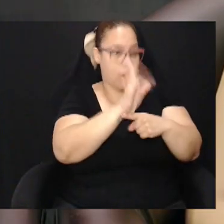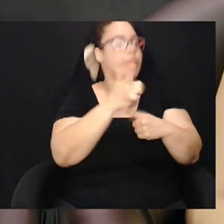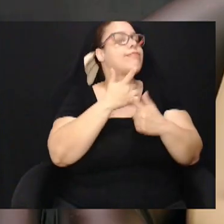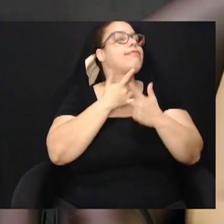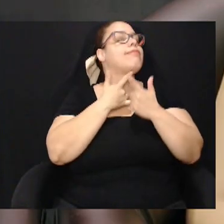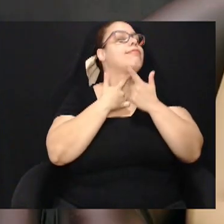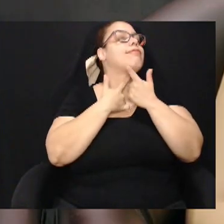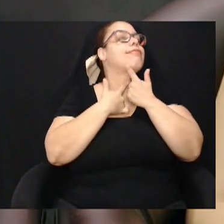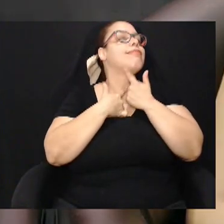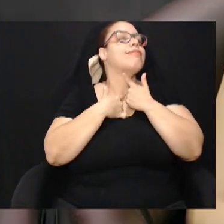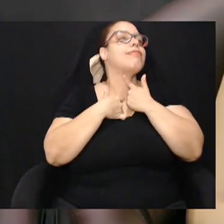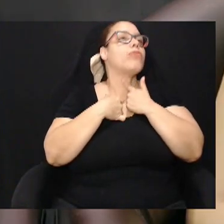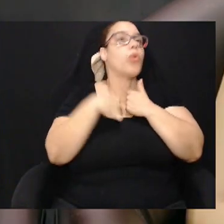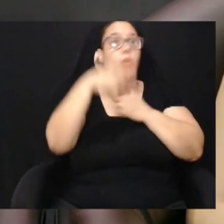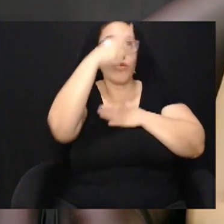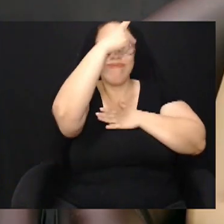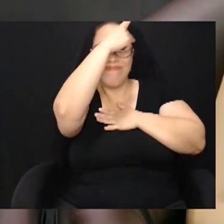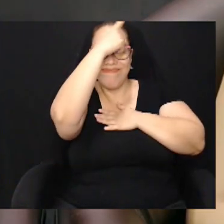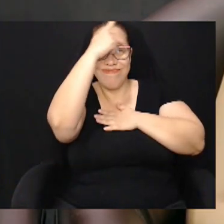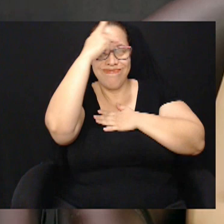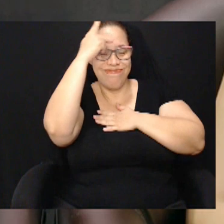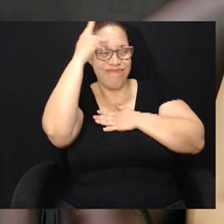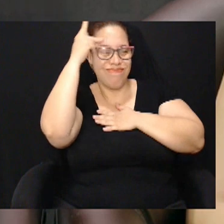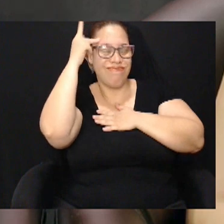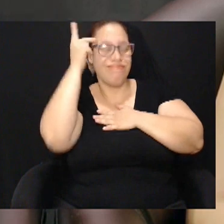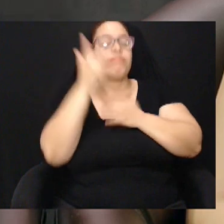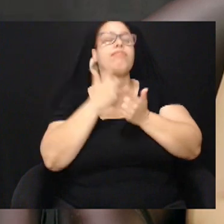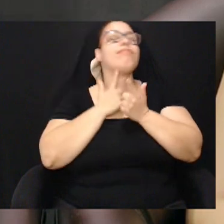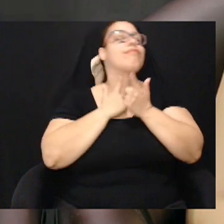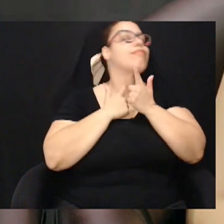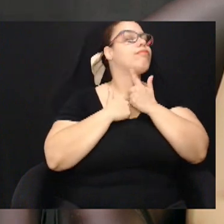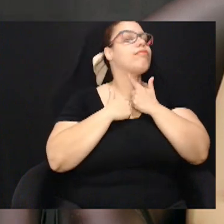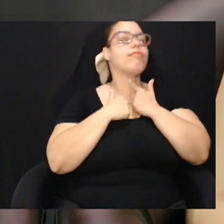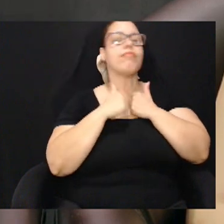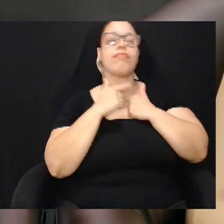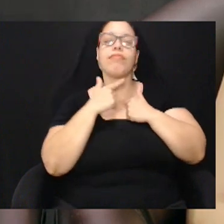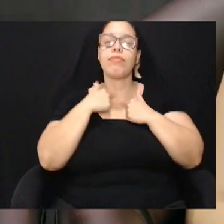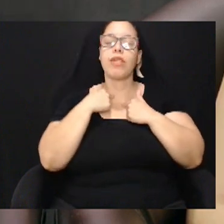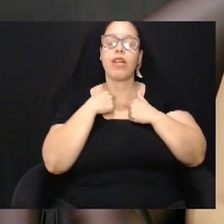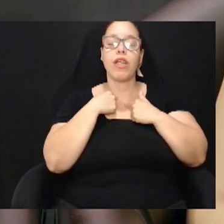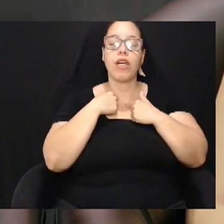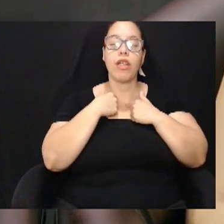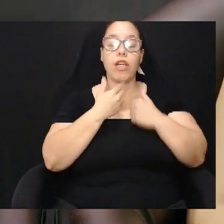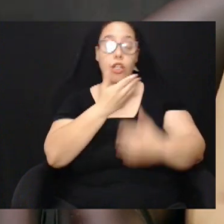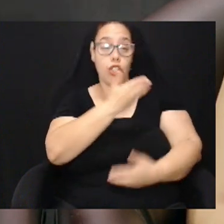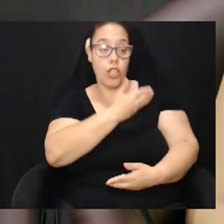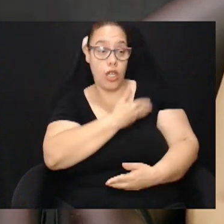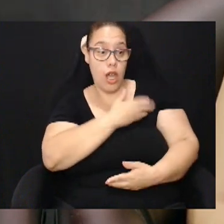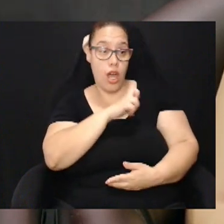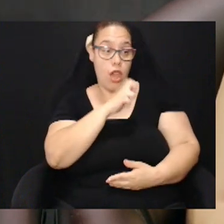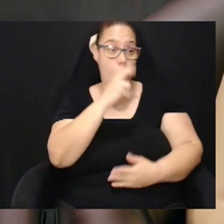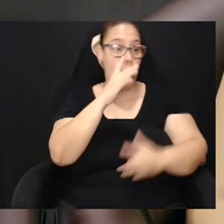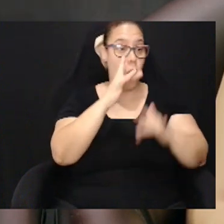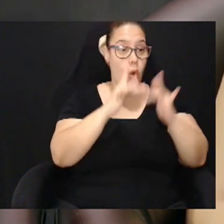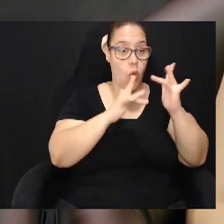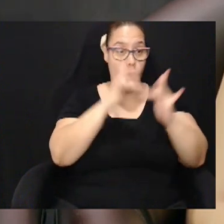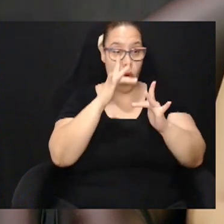desejos de pessoas, desejos de companheiros, né, um biotipo,